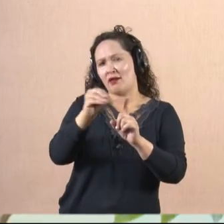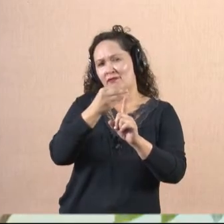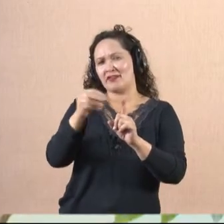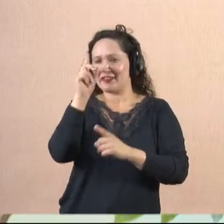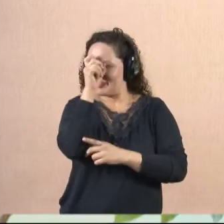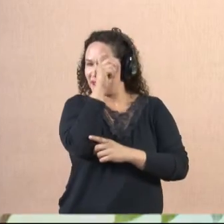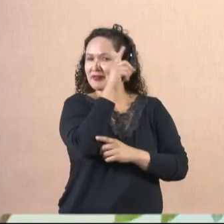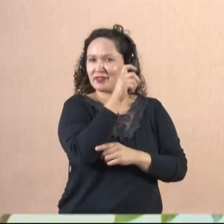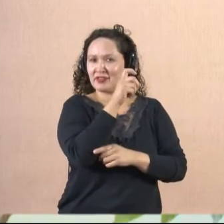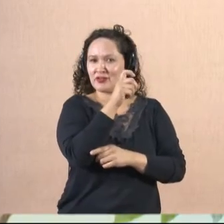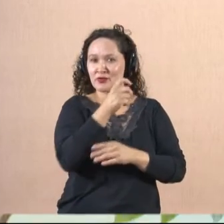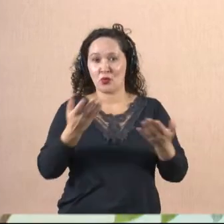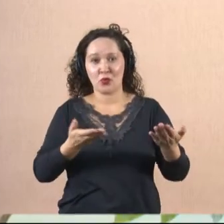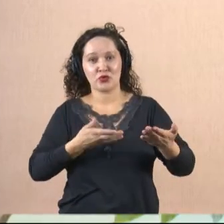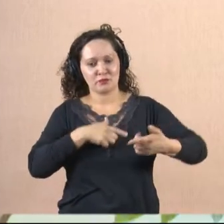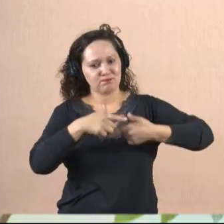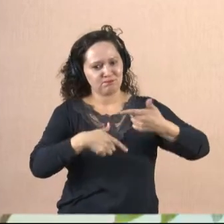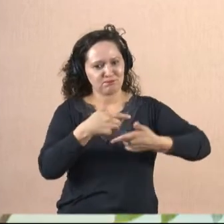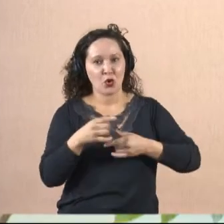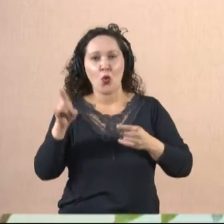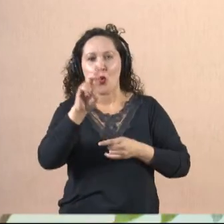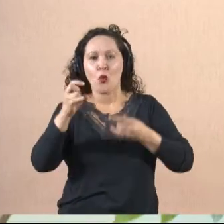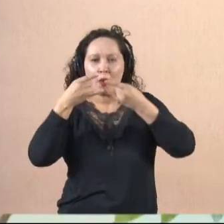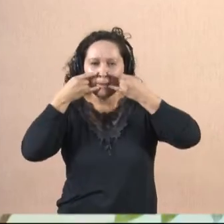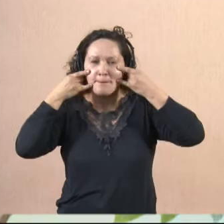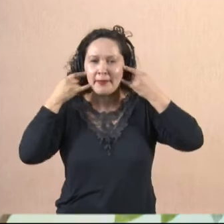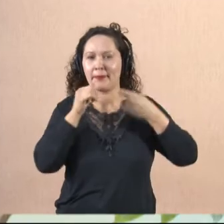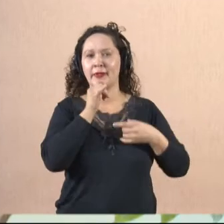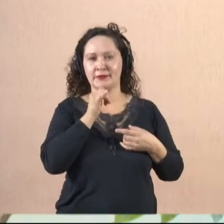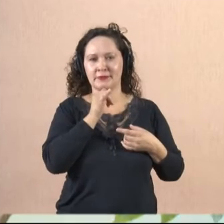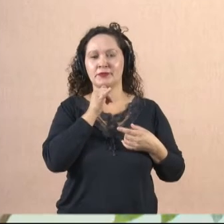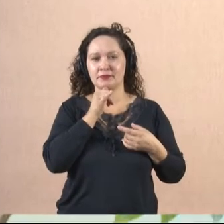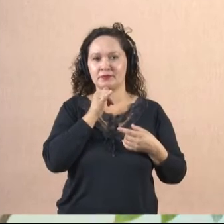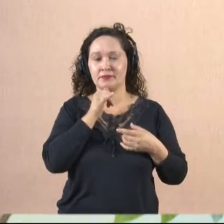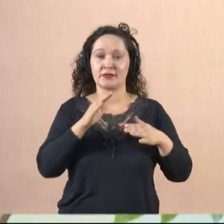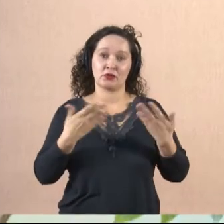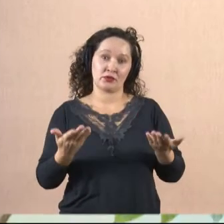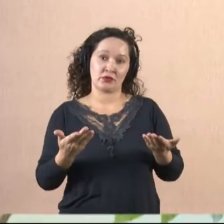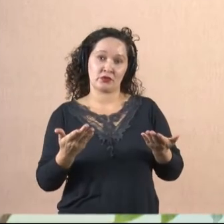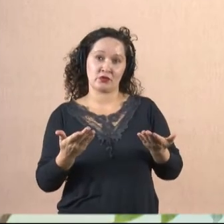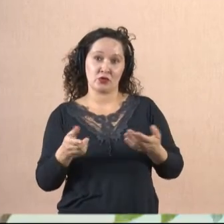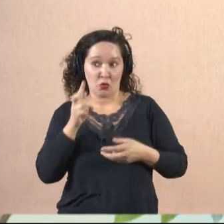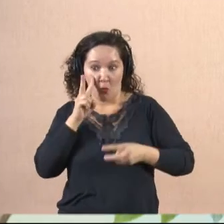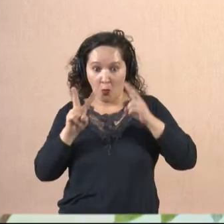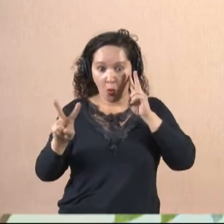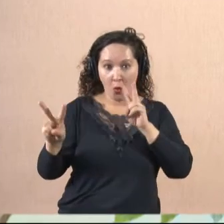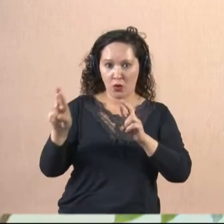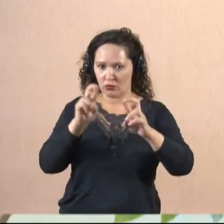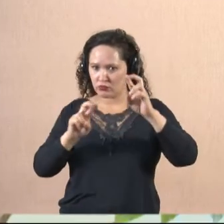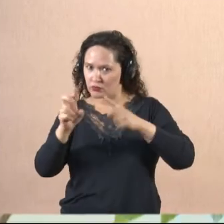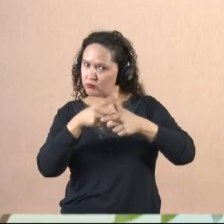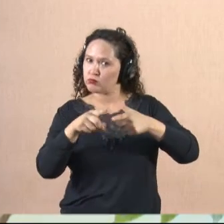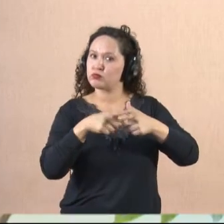necessitadas como a doação das máscaras por exemplo e enquanto isso a observar